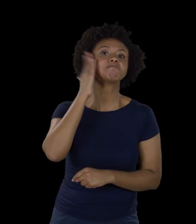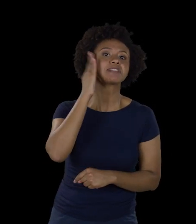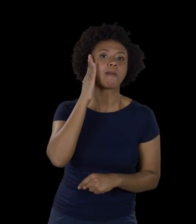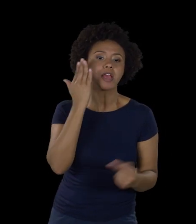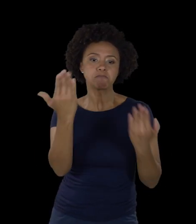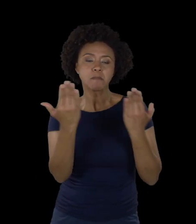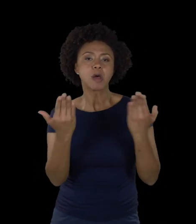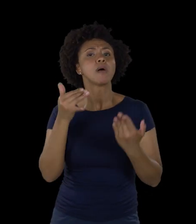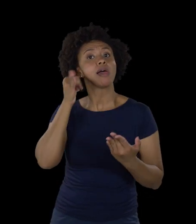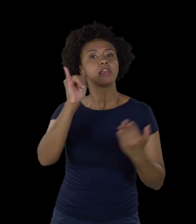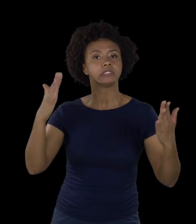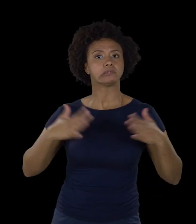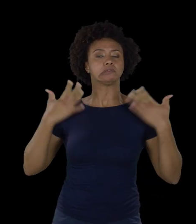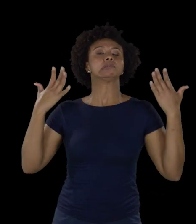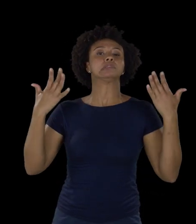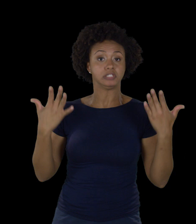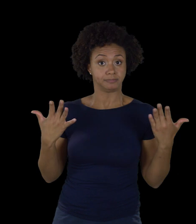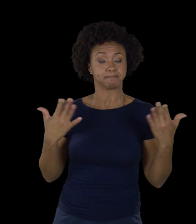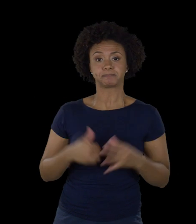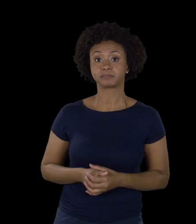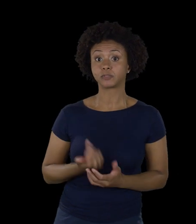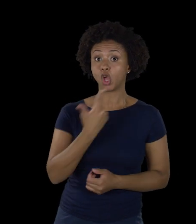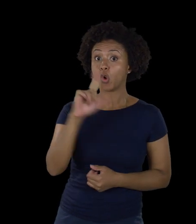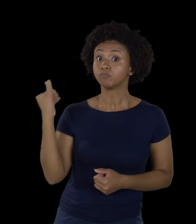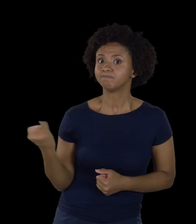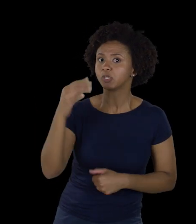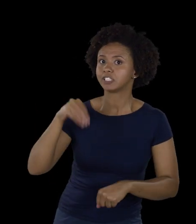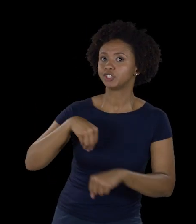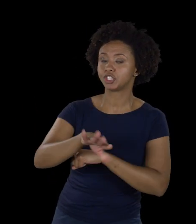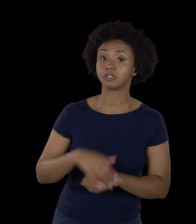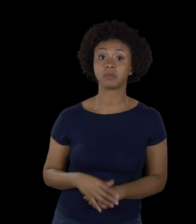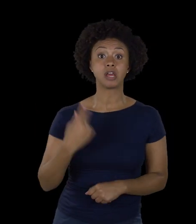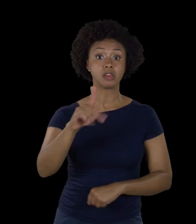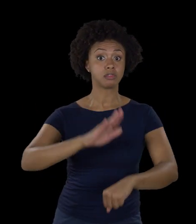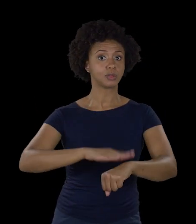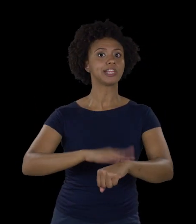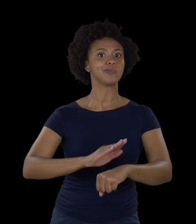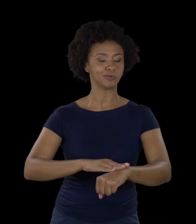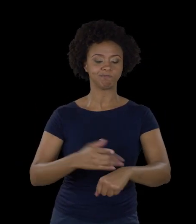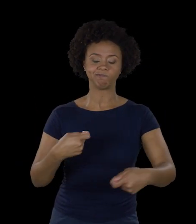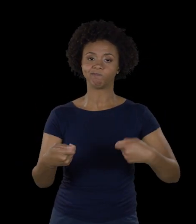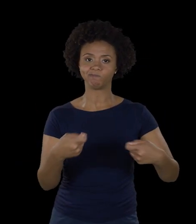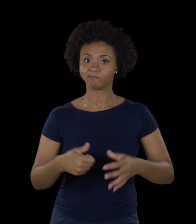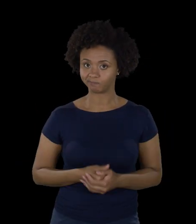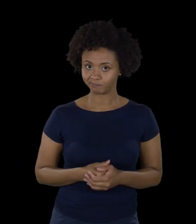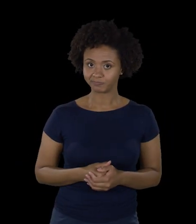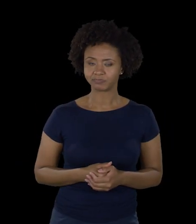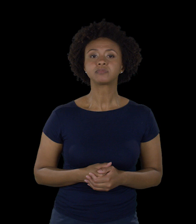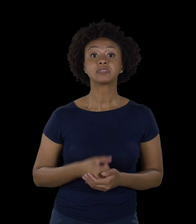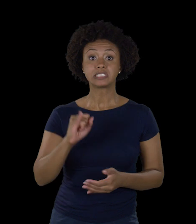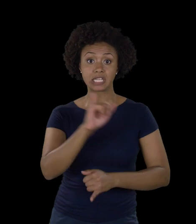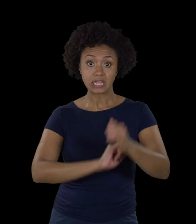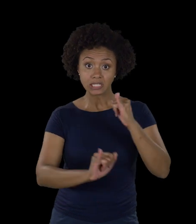nunca ser pego de surpresa. Outra dica muito importante, economize o seu tempo também. As compras online, se